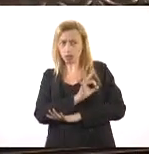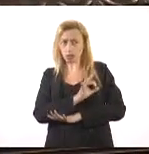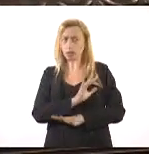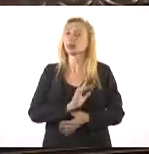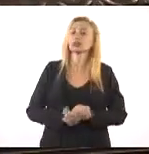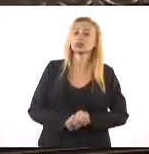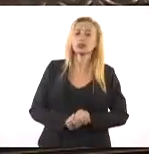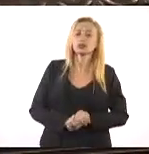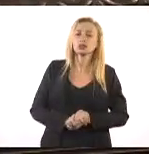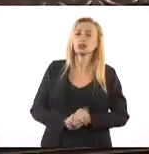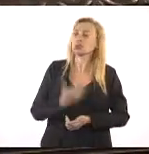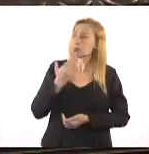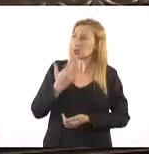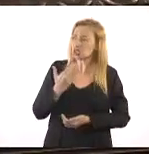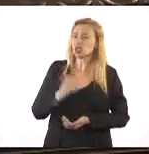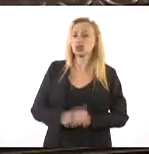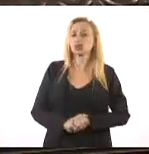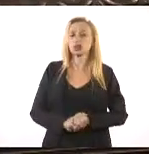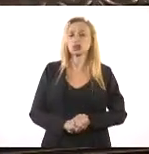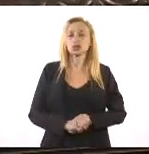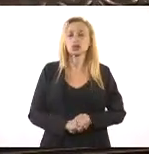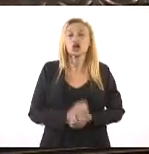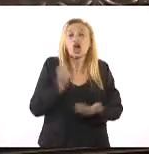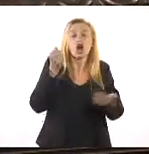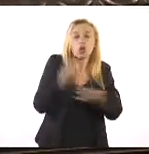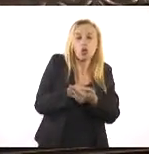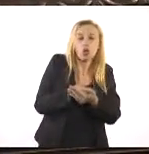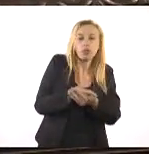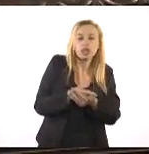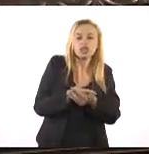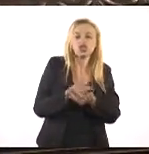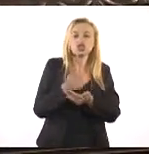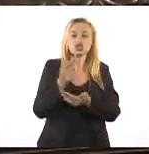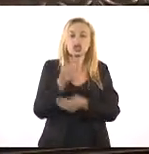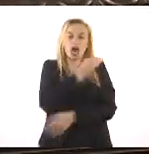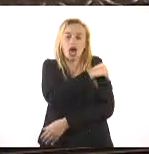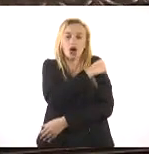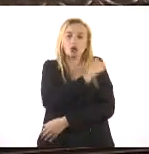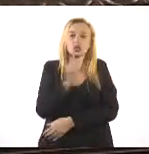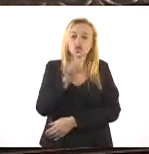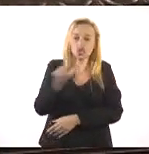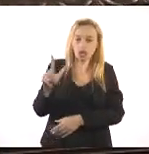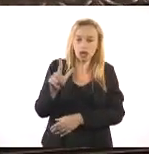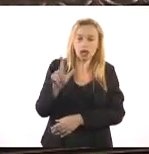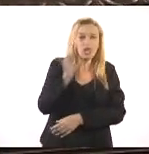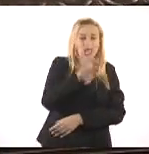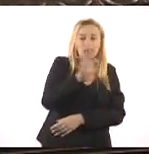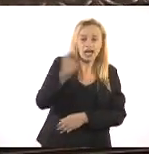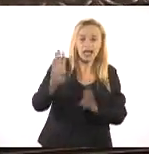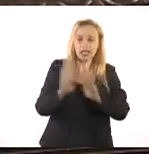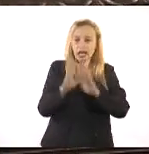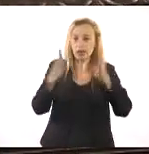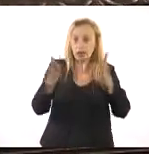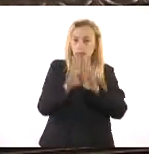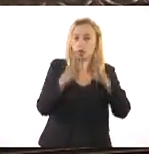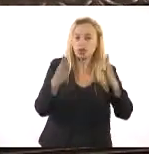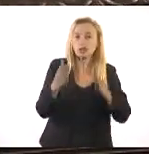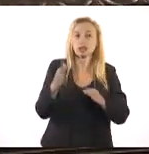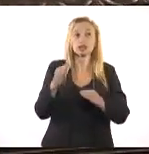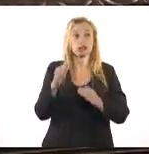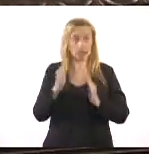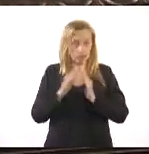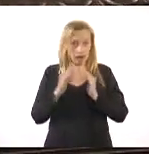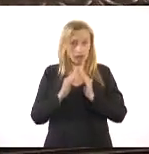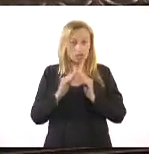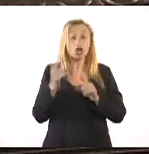e solicitei a compra de álcool gel que seja colocado em cada entrada desta casa, porque